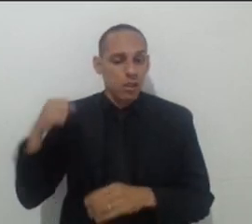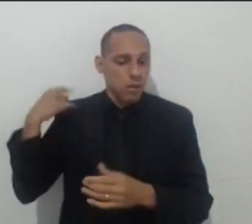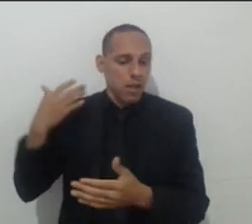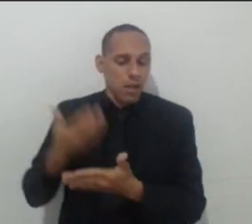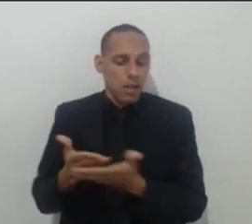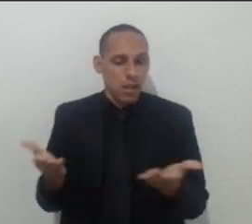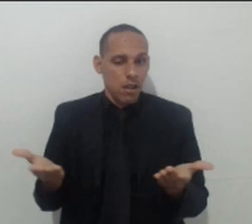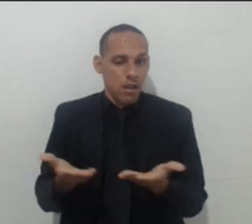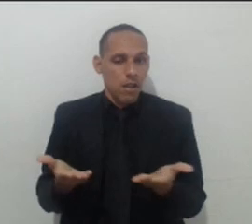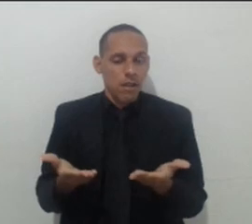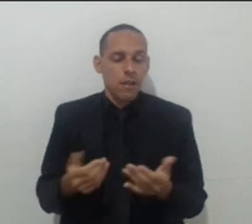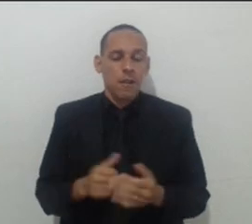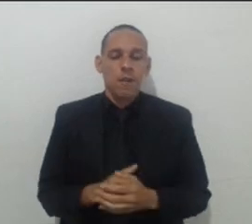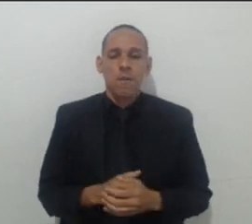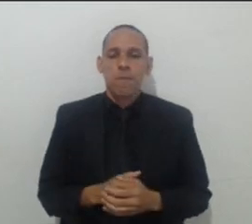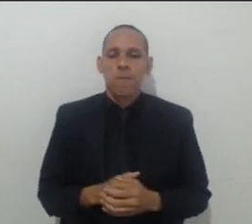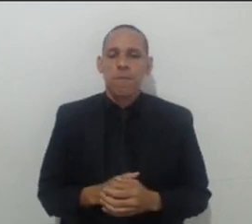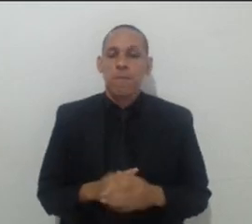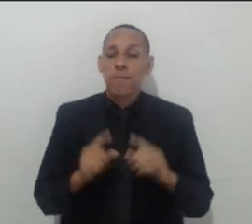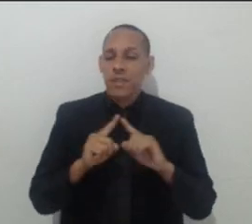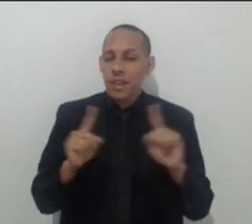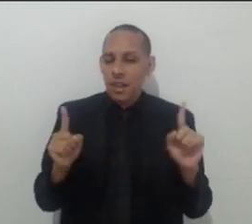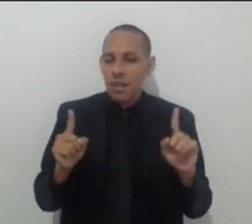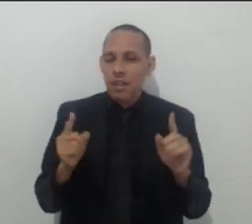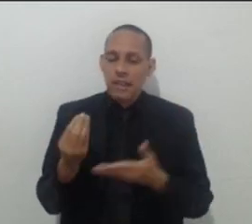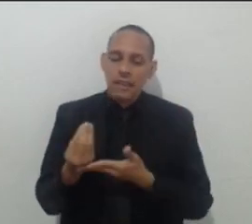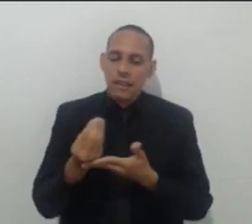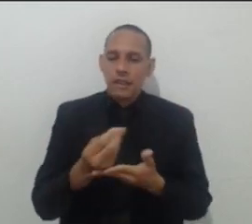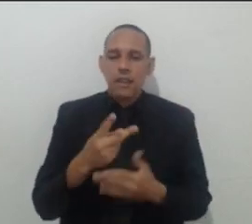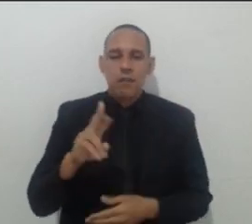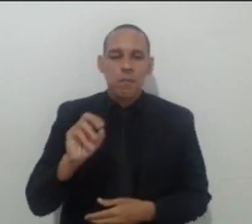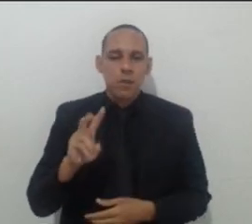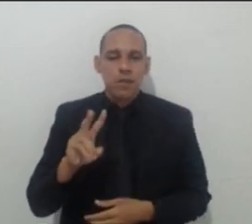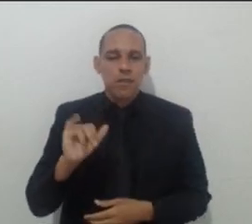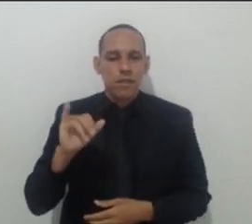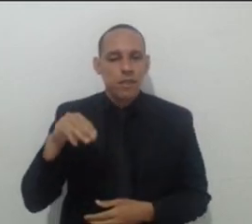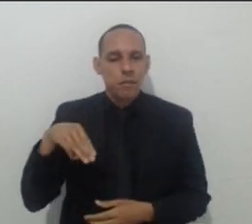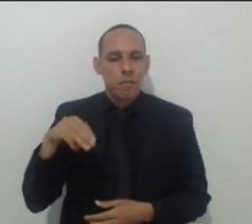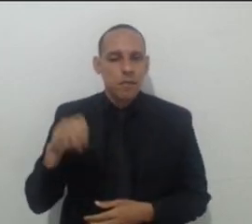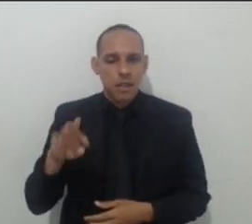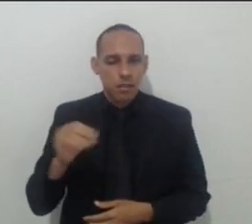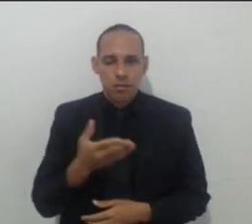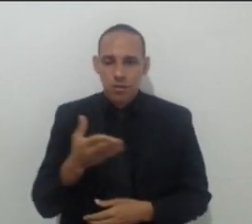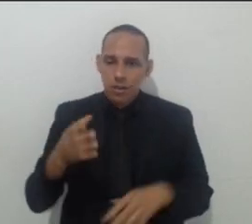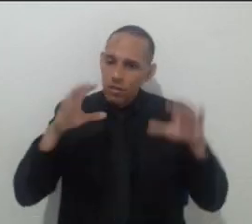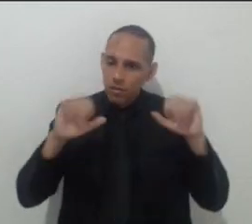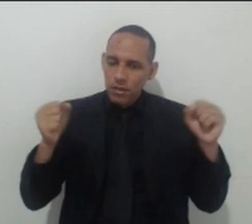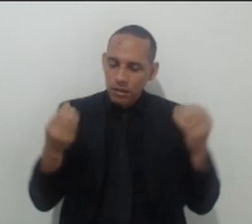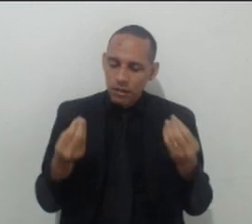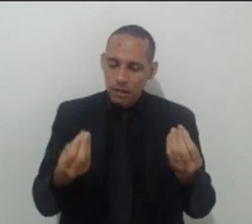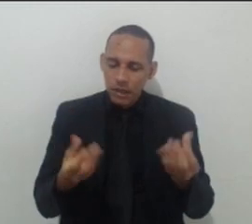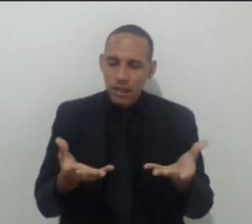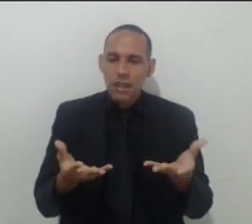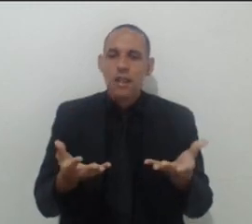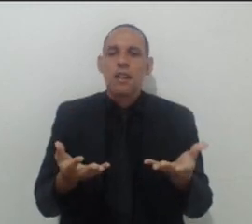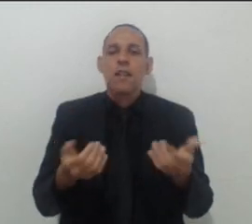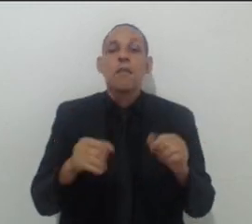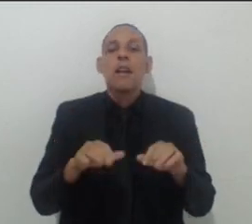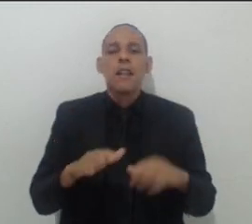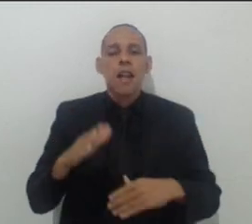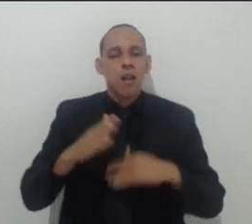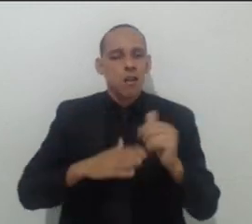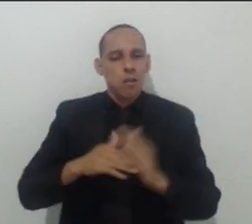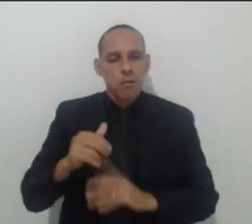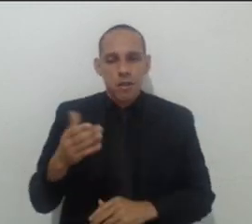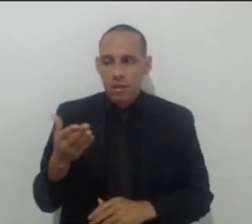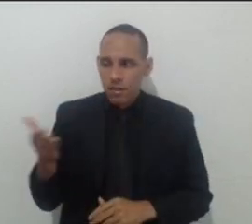2018. Essa reclamação foi dado provimento por esse pleno do Tribunal de Justiça, no sentido de manter a competência da Justiça